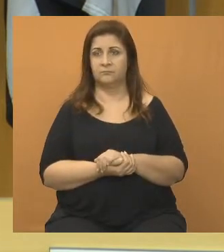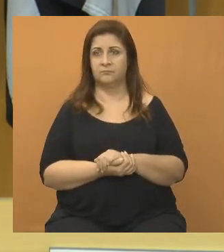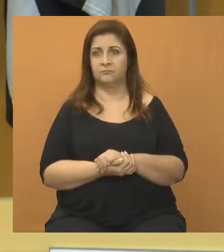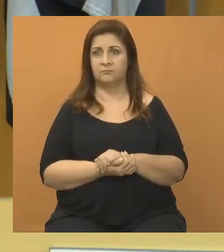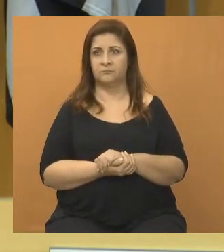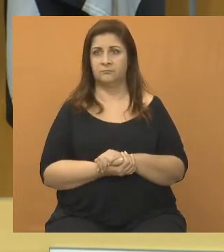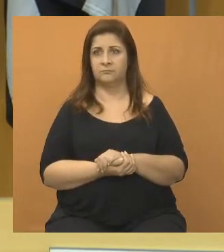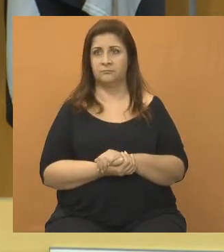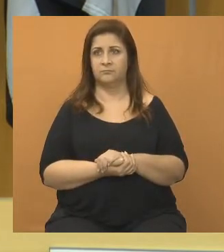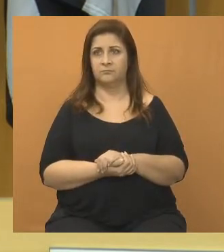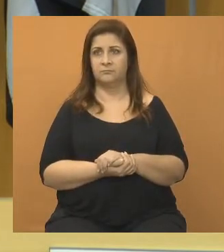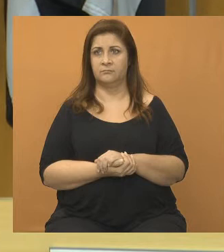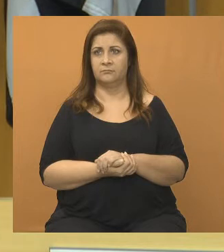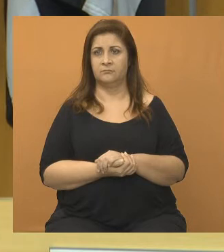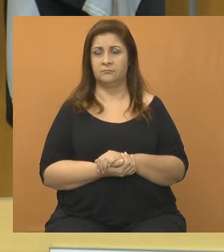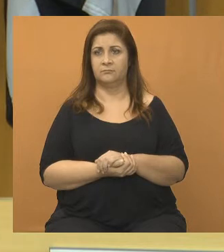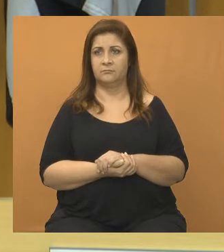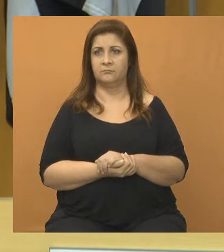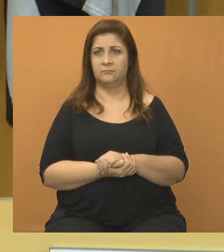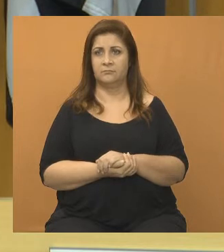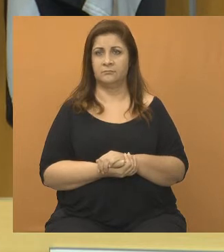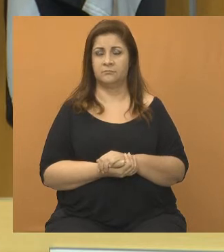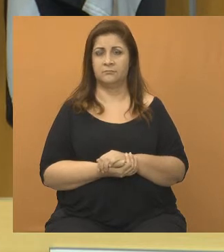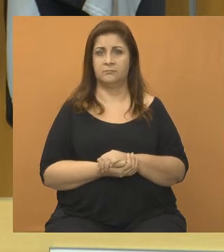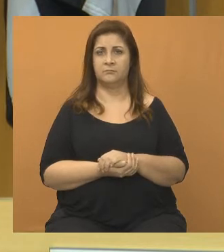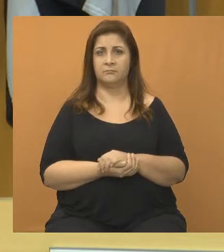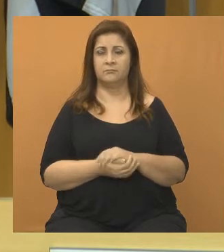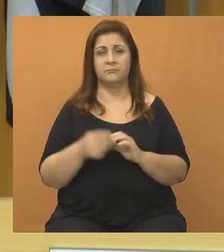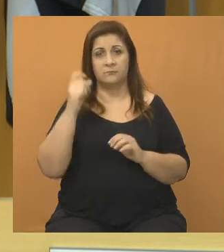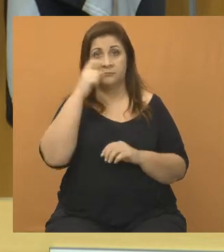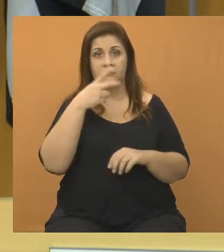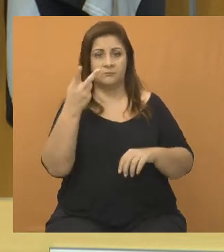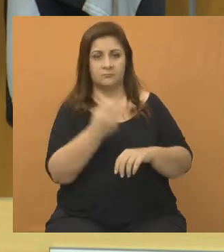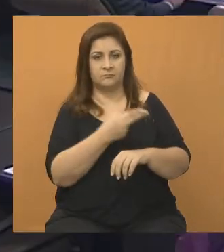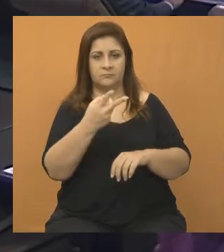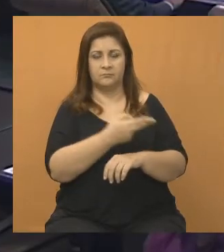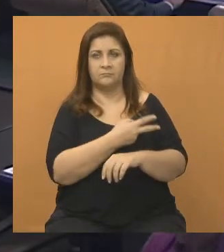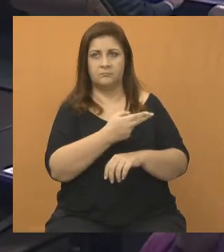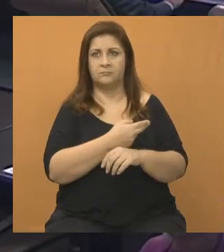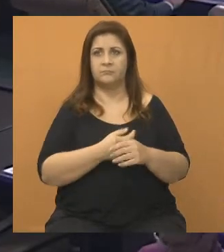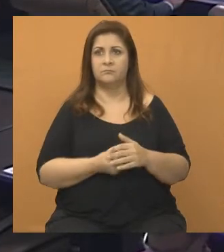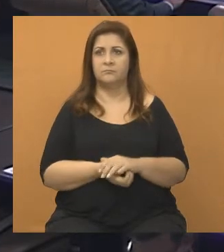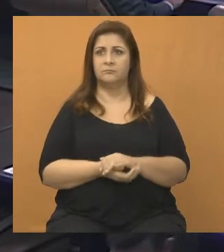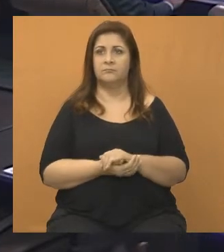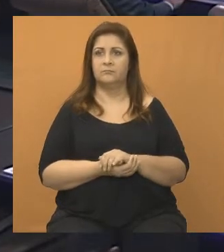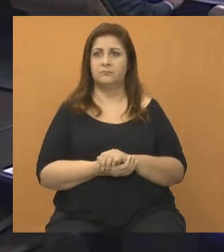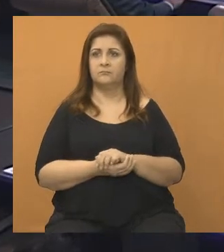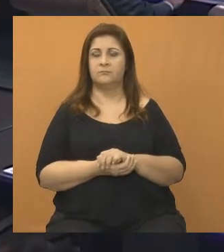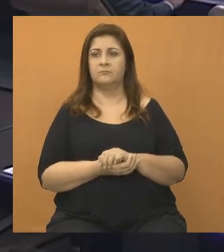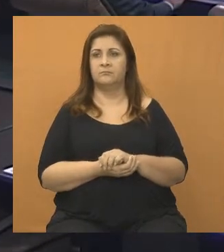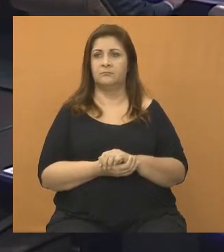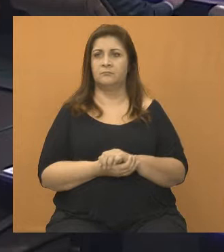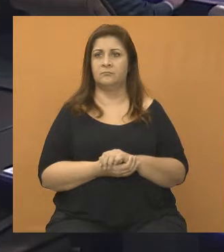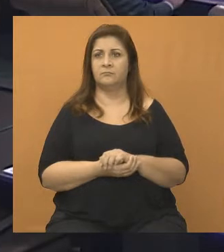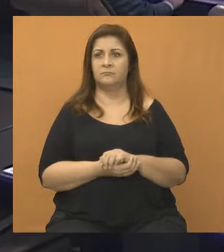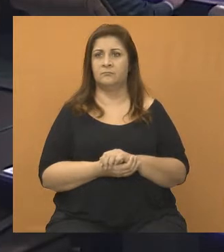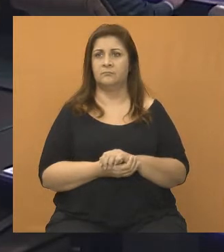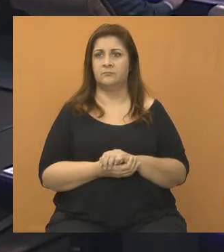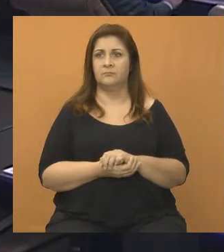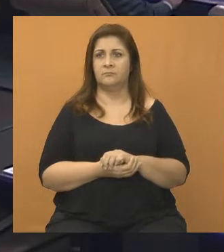extremamente difícil de acompanhar. Então, secretário, mais também uma outra pergunta aqui para